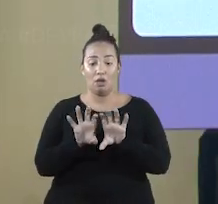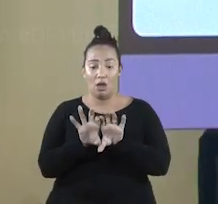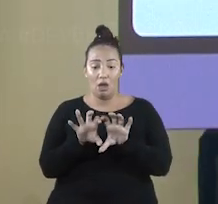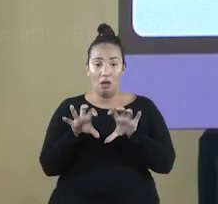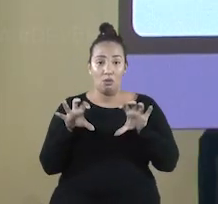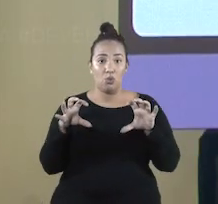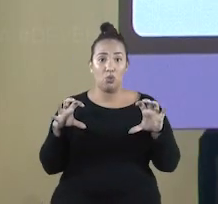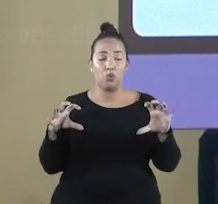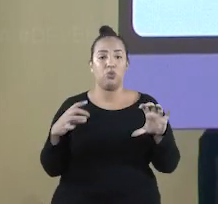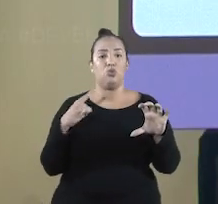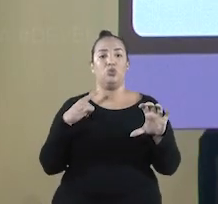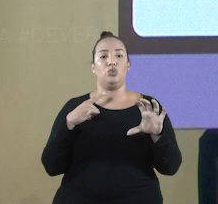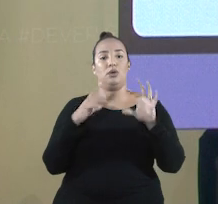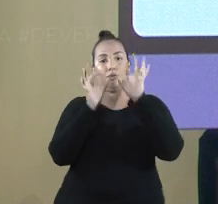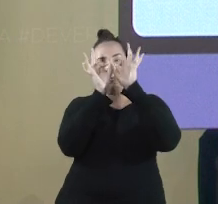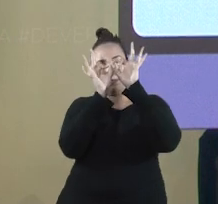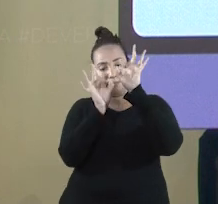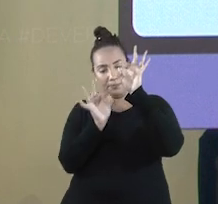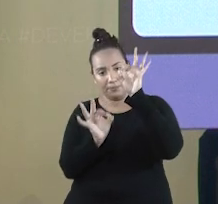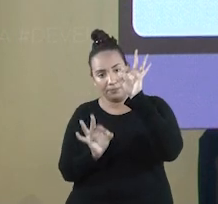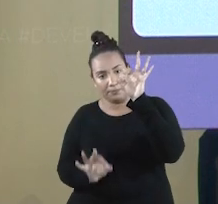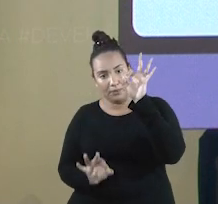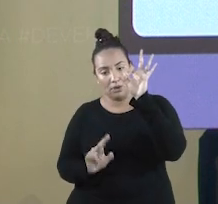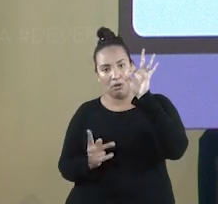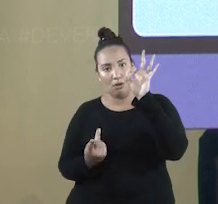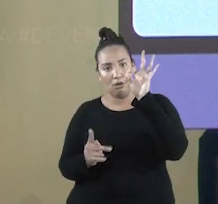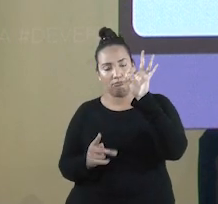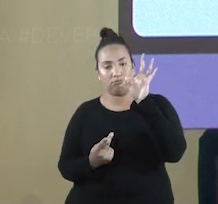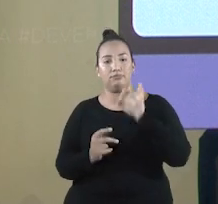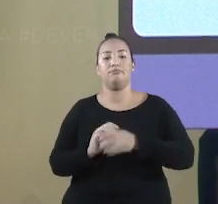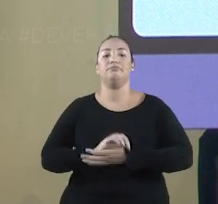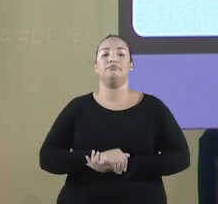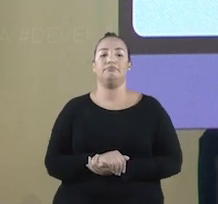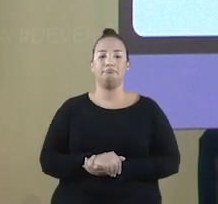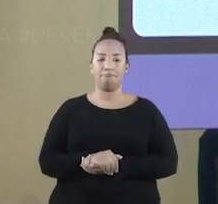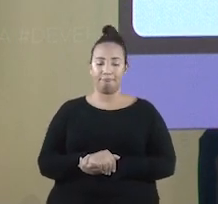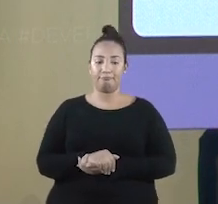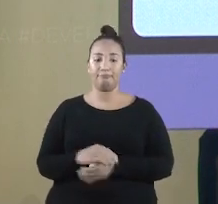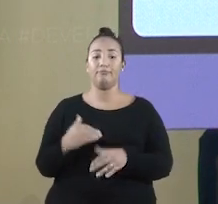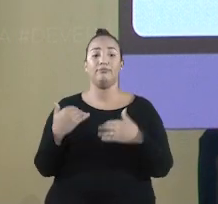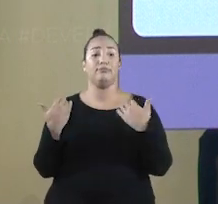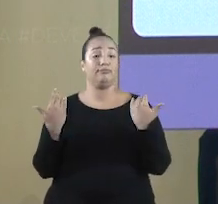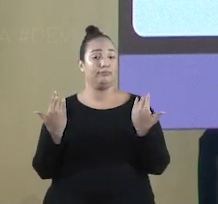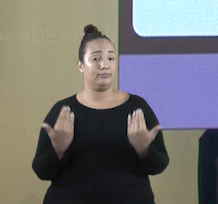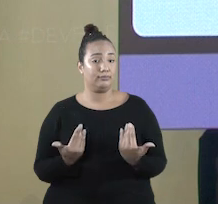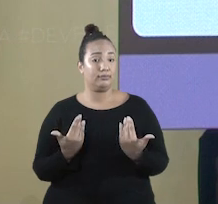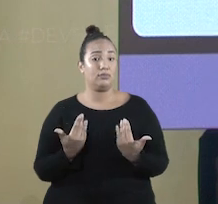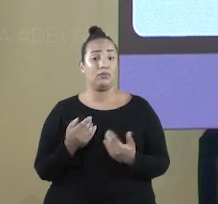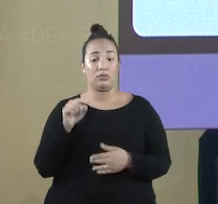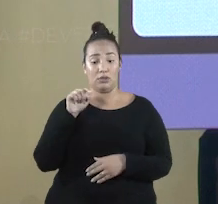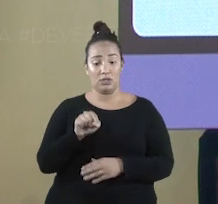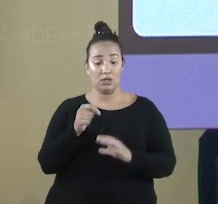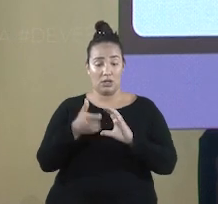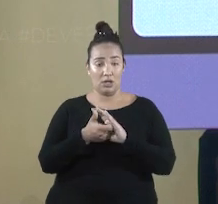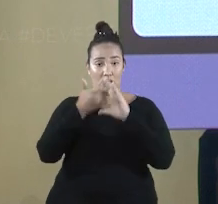foi feita por meio de um segmento de reta perpendicular à hipotenusa. Então, devido a